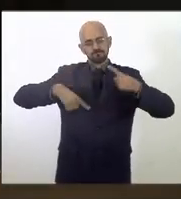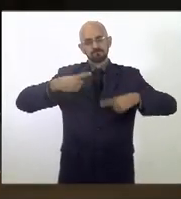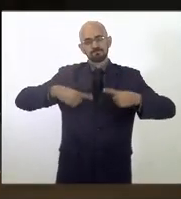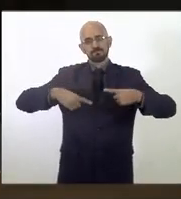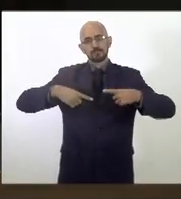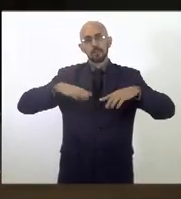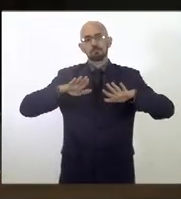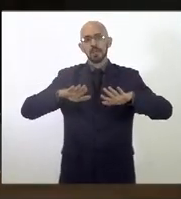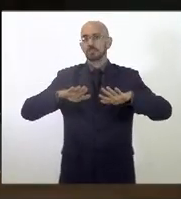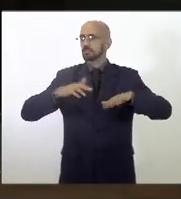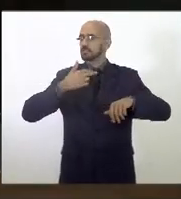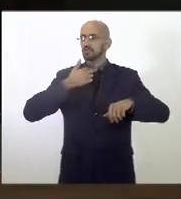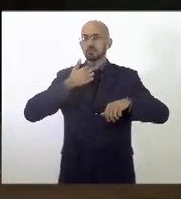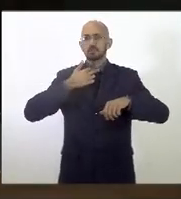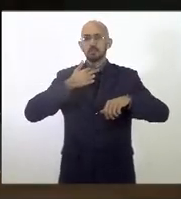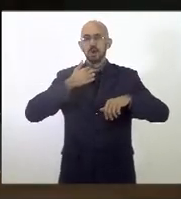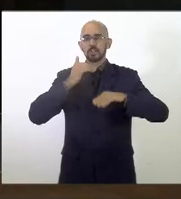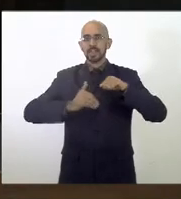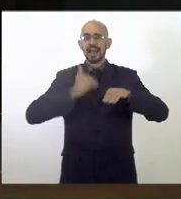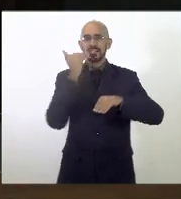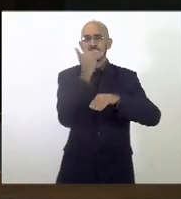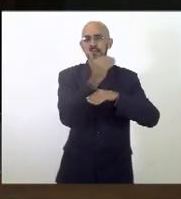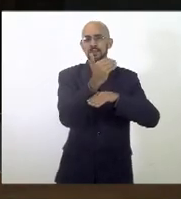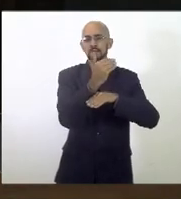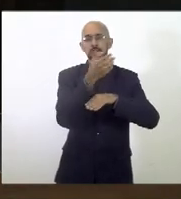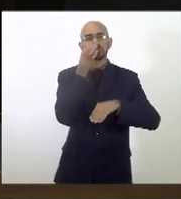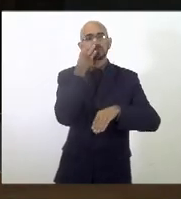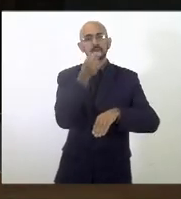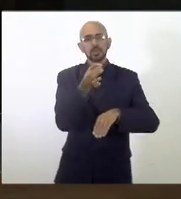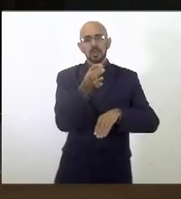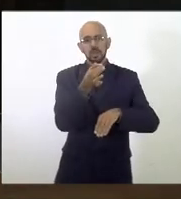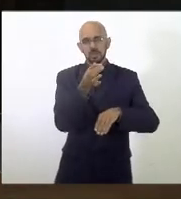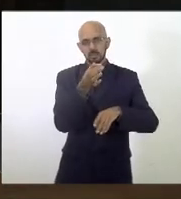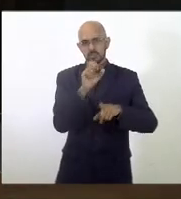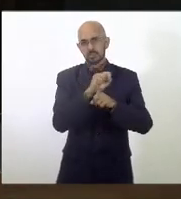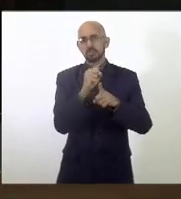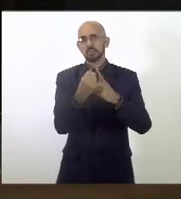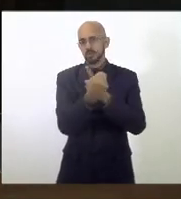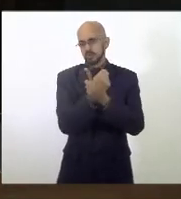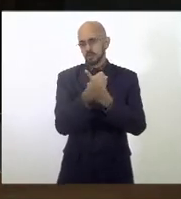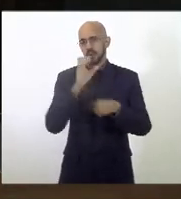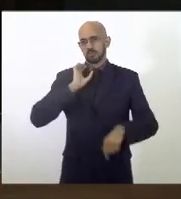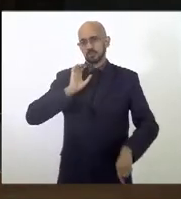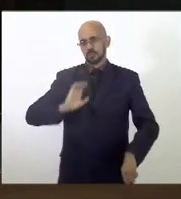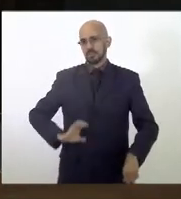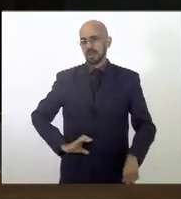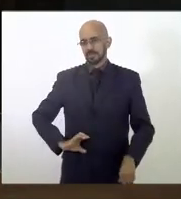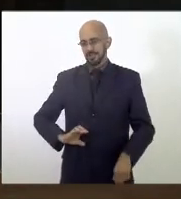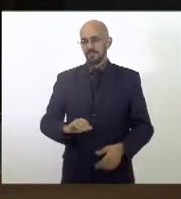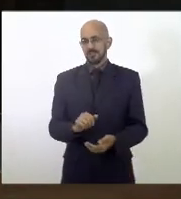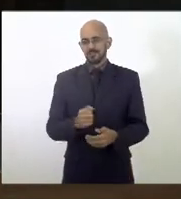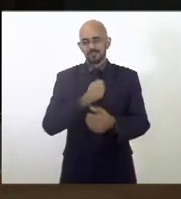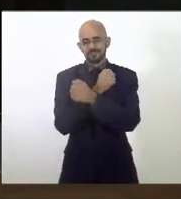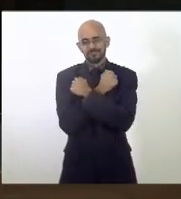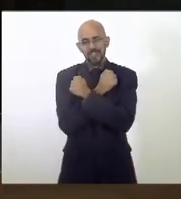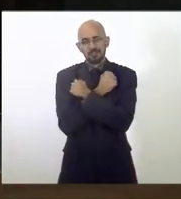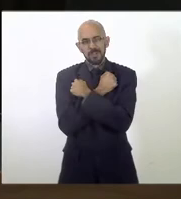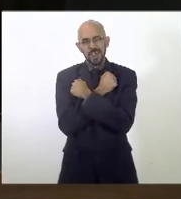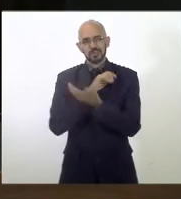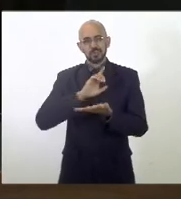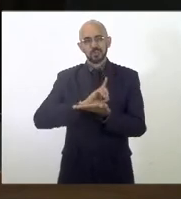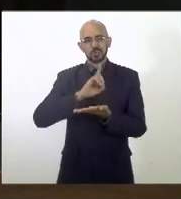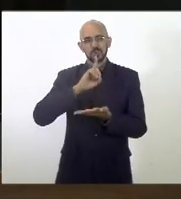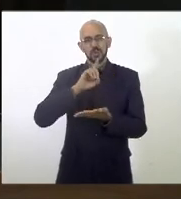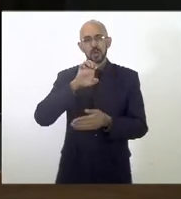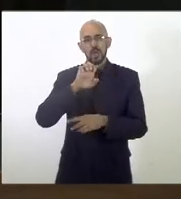extrapolar o nosso campo aqui da obrigação que o cidadão nos impõe. Então, aqui, um grande abraço ao doutor Eugênio, e, mais uma